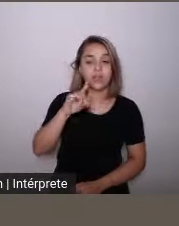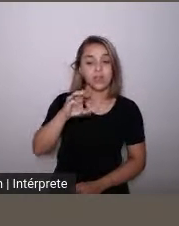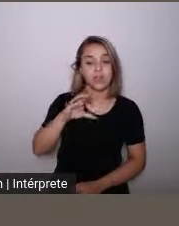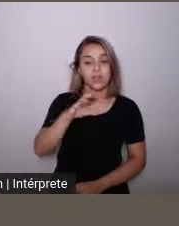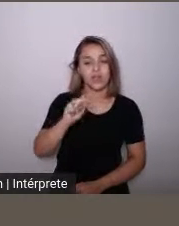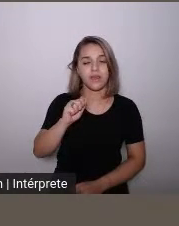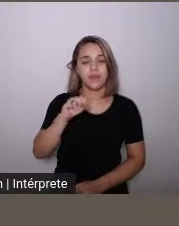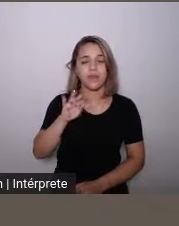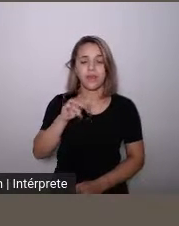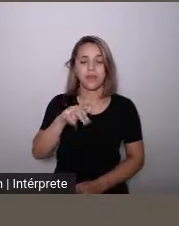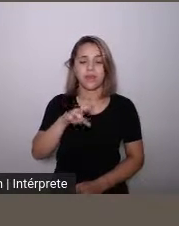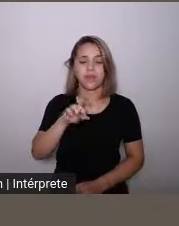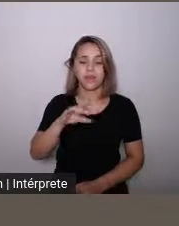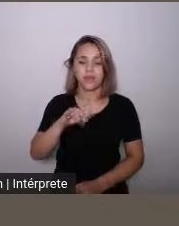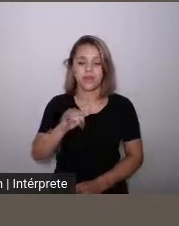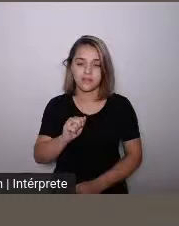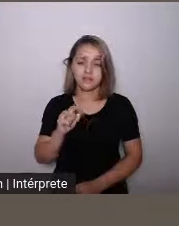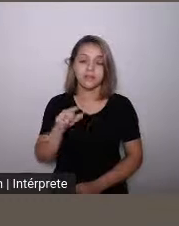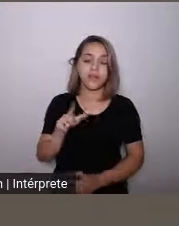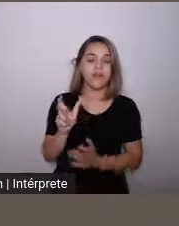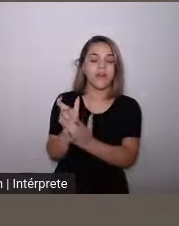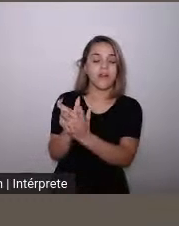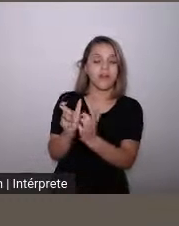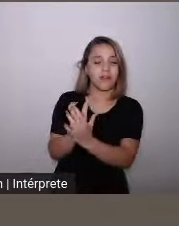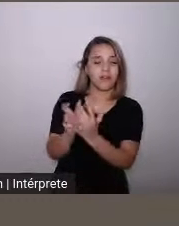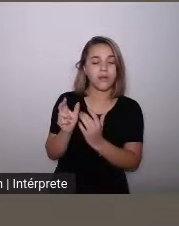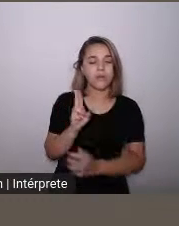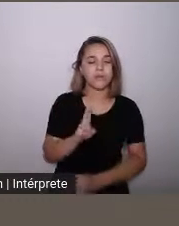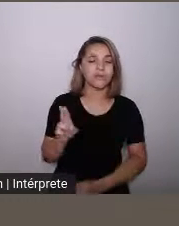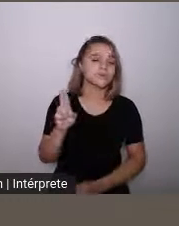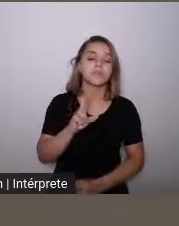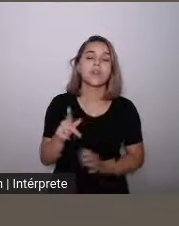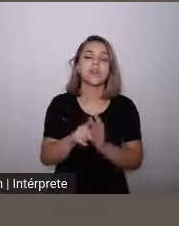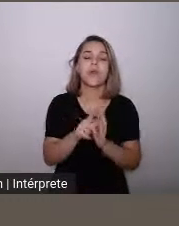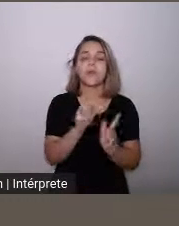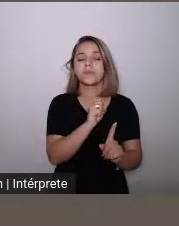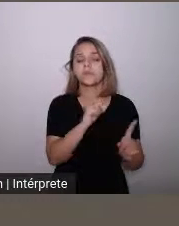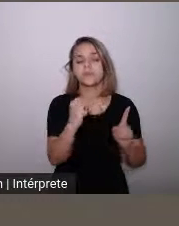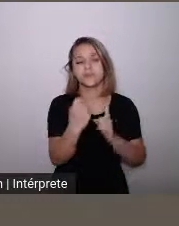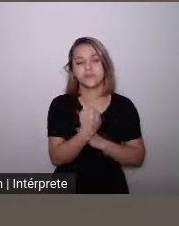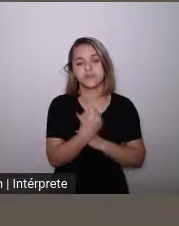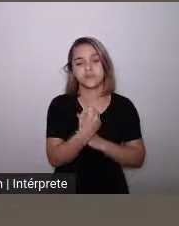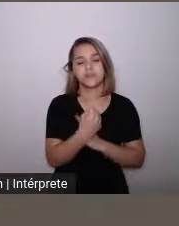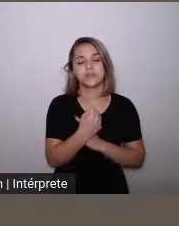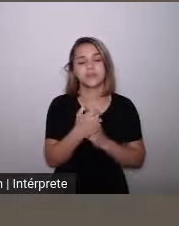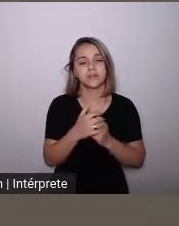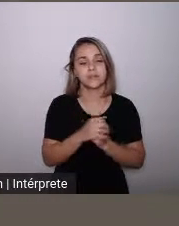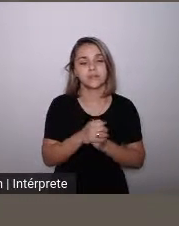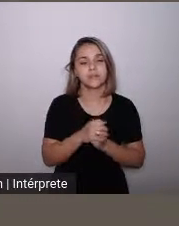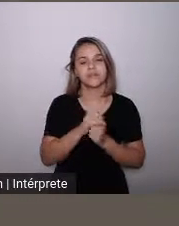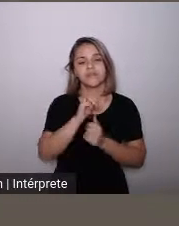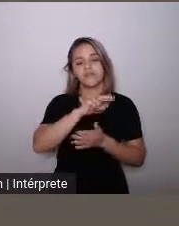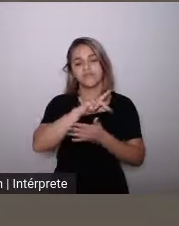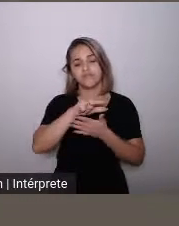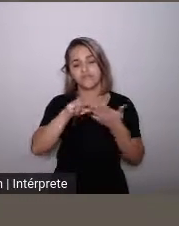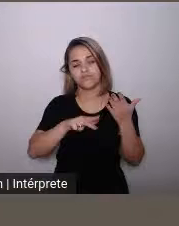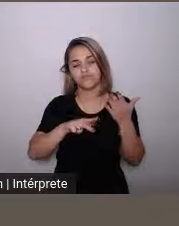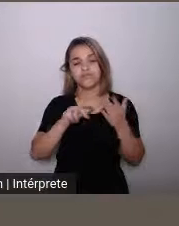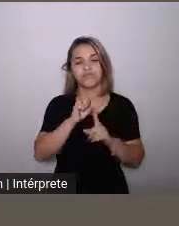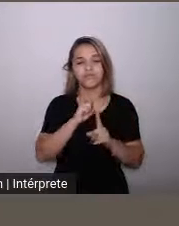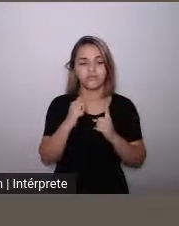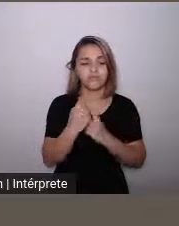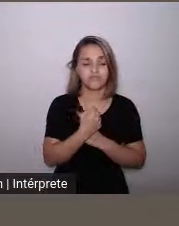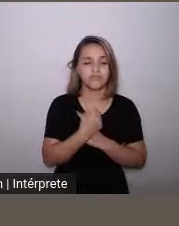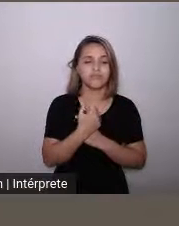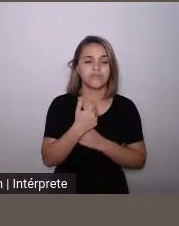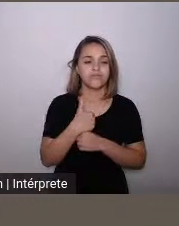de história, em contraposição ao apogeu de uma determinada sociedade, como Spengler, Lukács e Toynbee. Meu